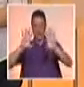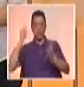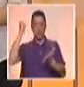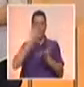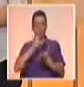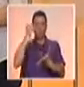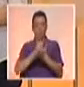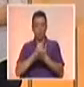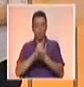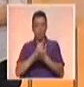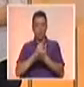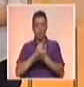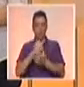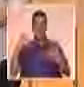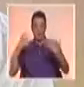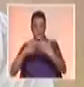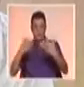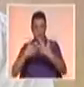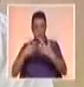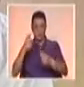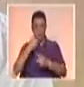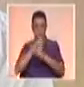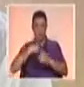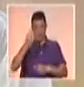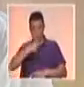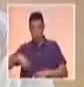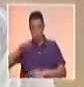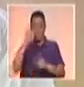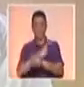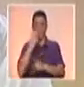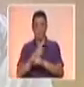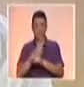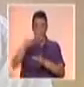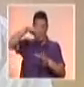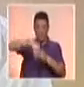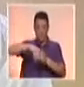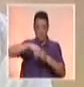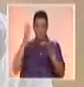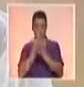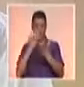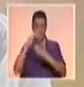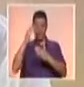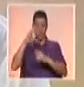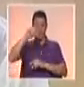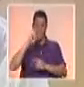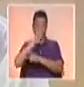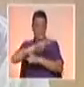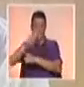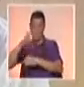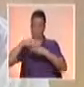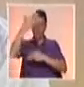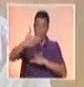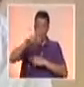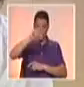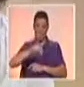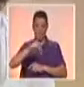é? Sim, é o seguro de acidentes, não é? Porque nós, além das atividades dentro das portas da escola, fazemos a visita. A